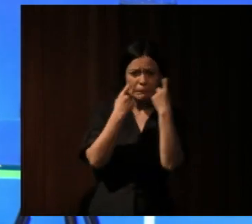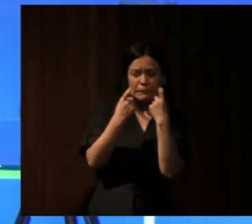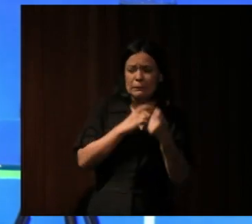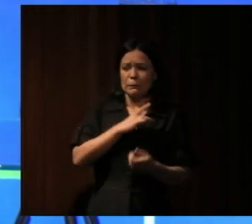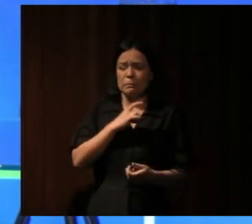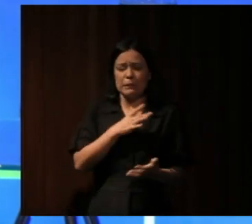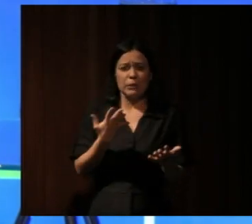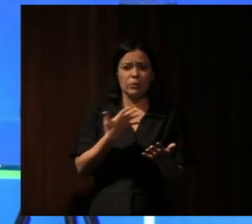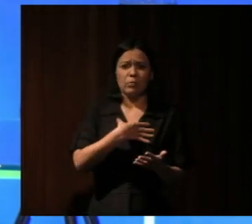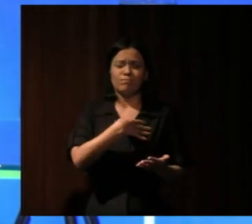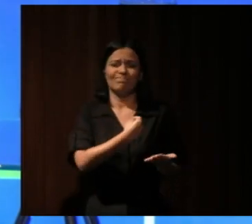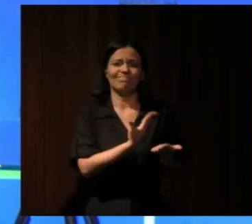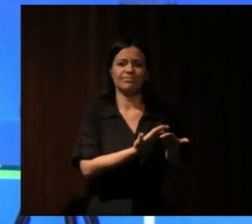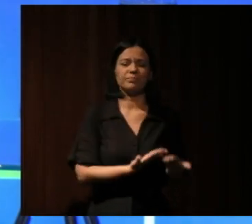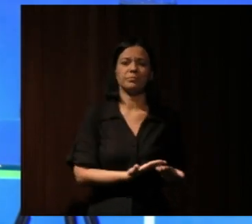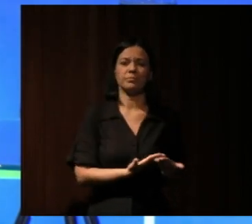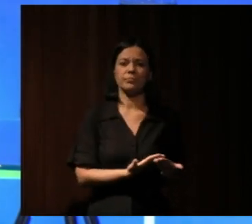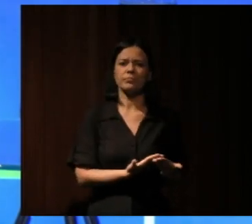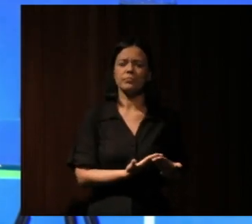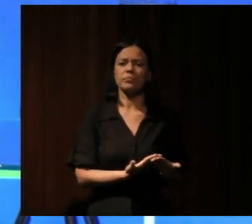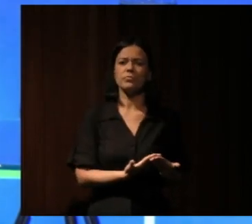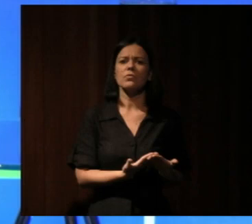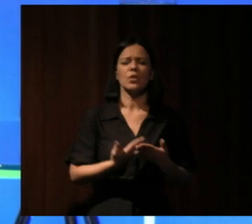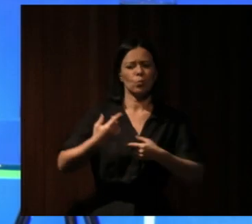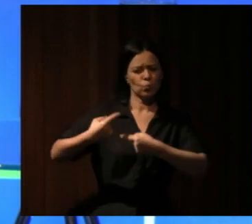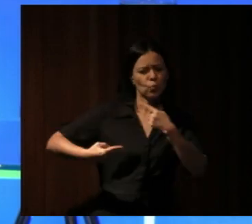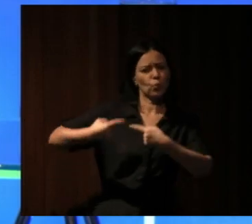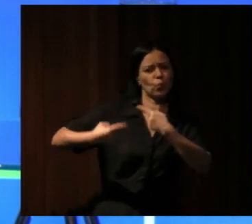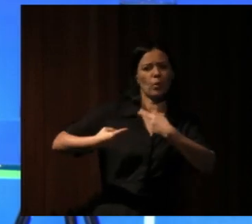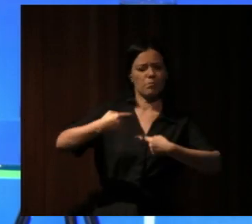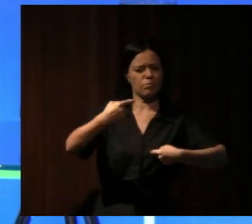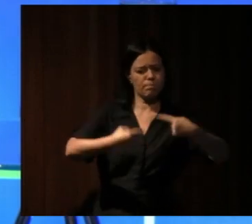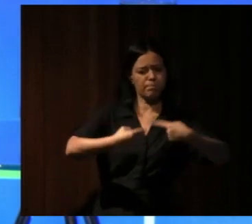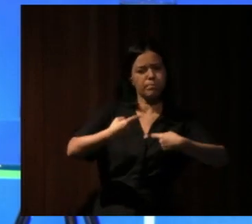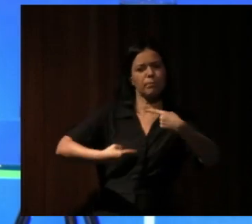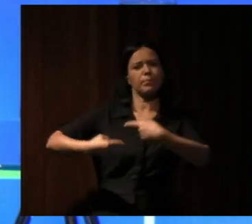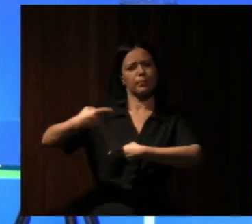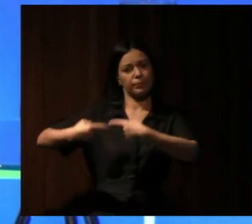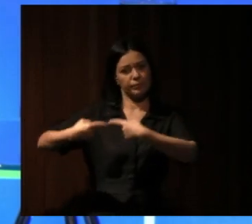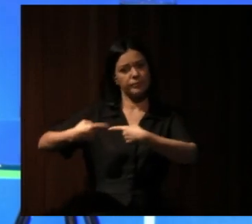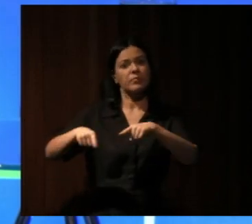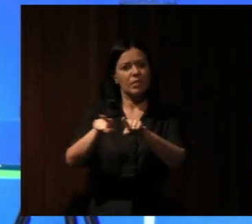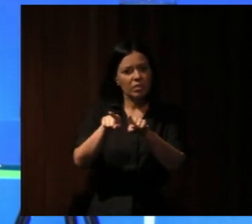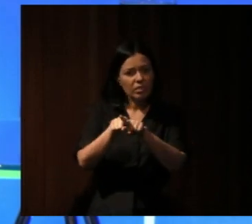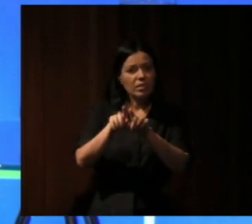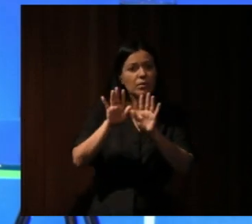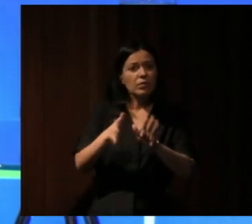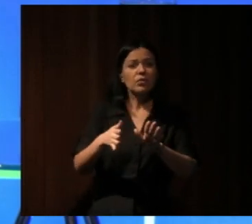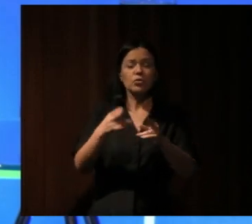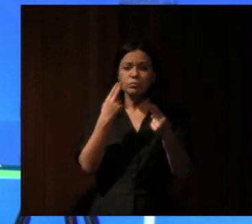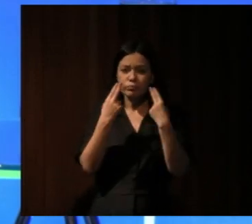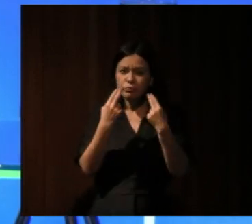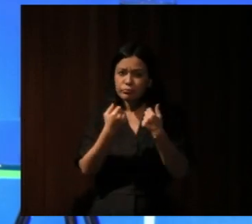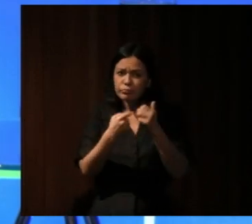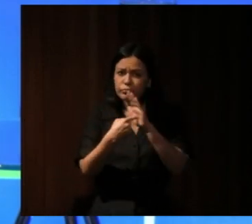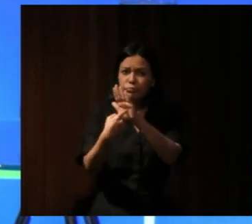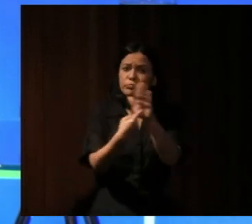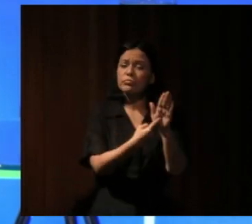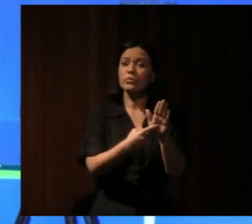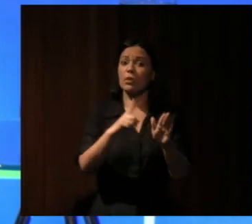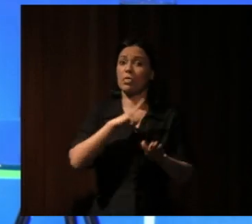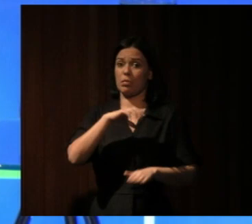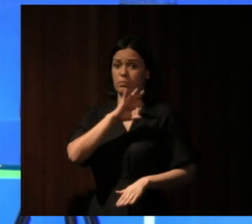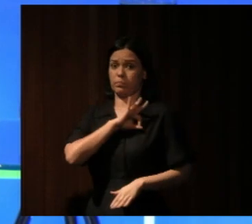eh do que a gente debateu que a gente discutiu que a gente mostrou em matérias é foi o Major da polícia que